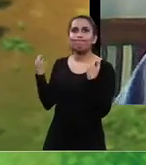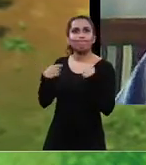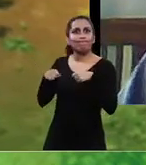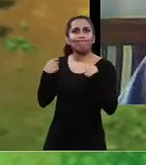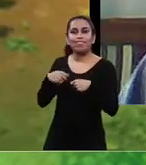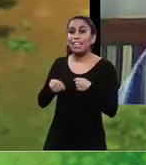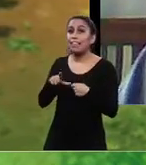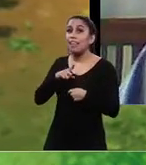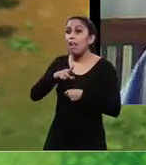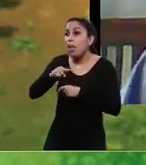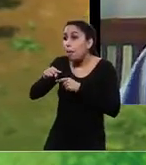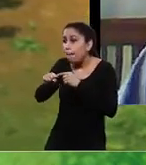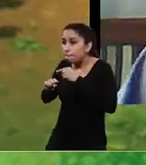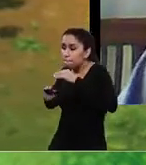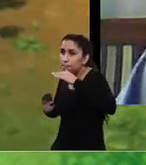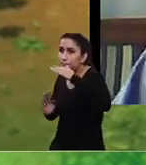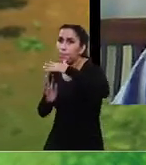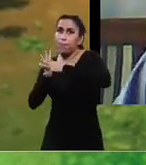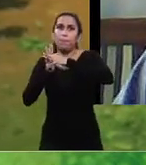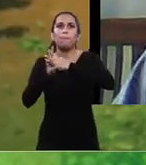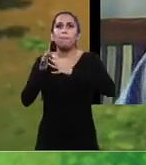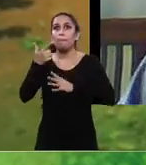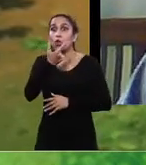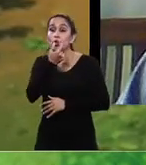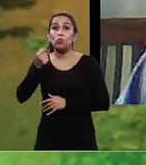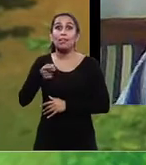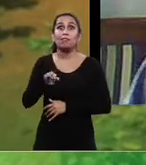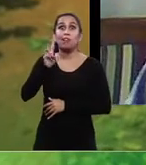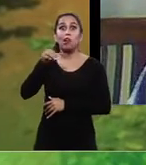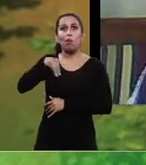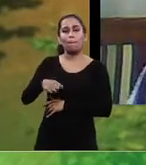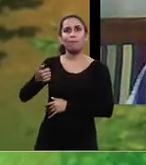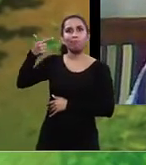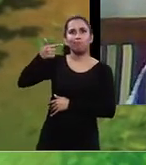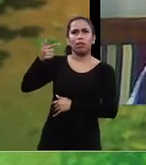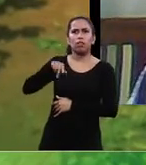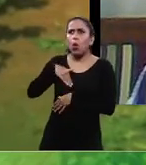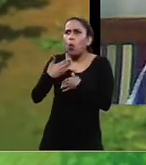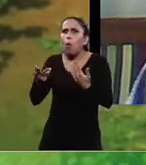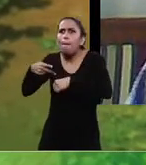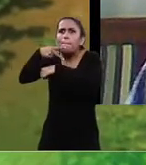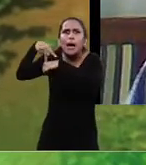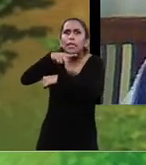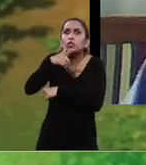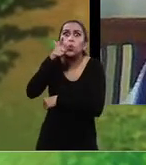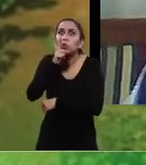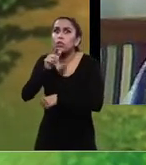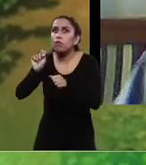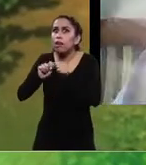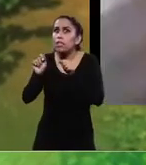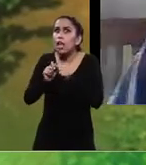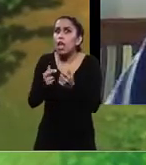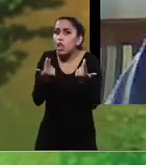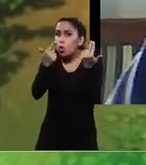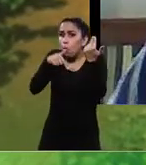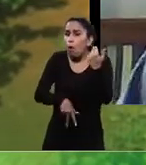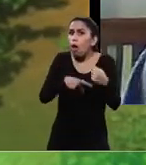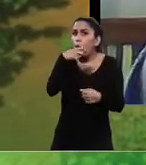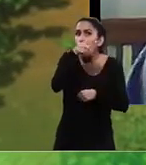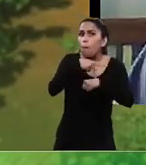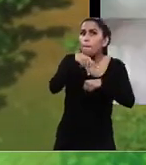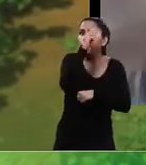hectares. Né? Que outro país no mundo fez um investimento em sustentabilidade como esse? Quando a